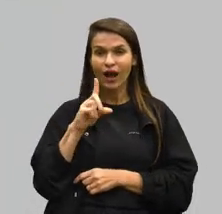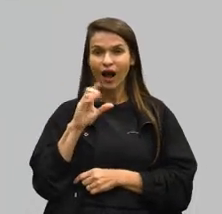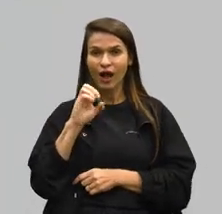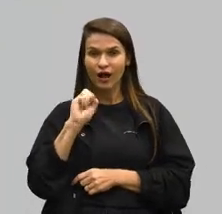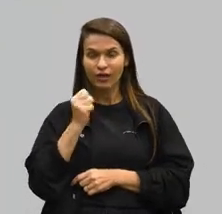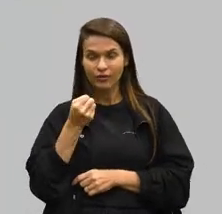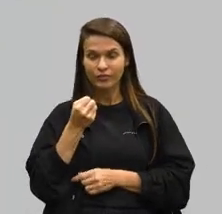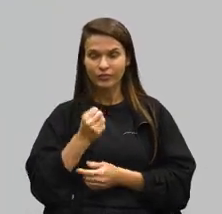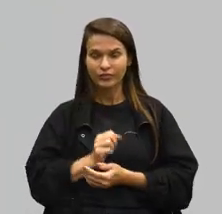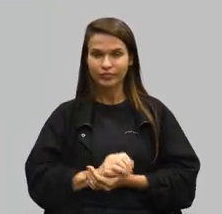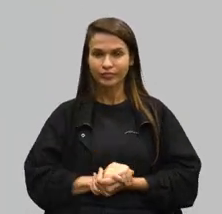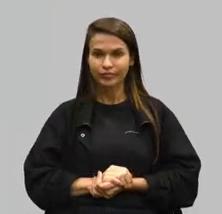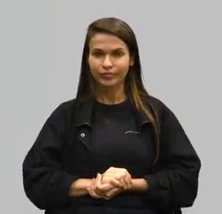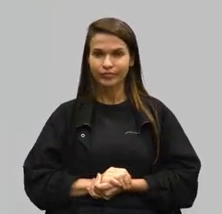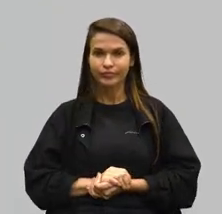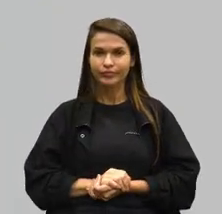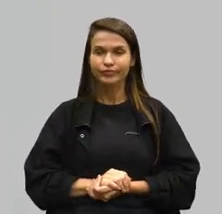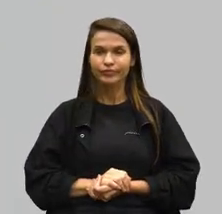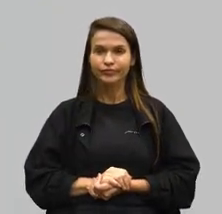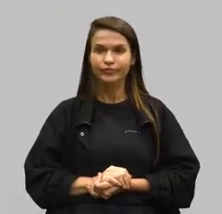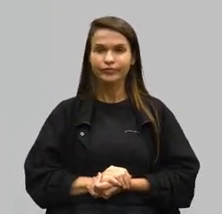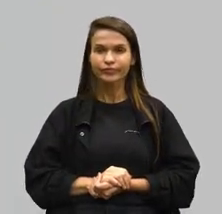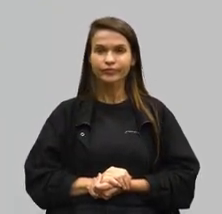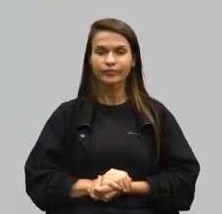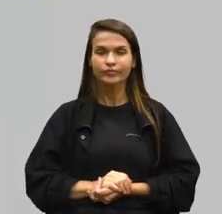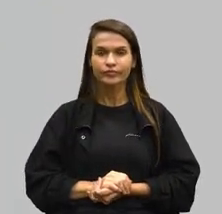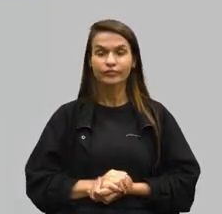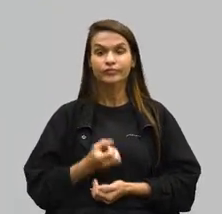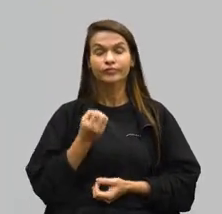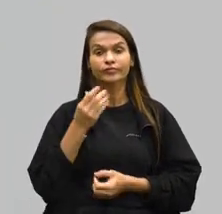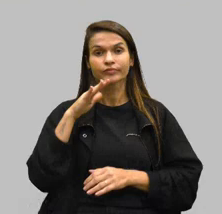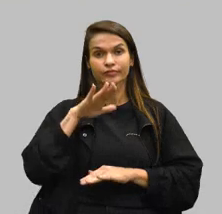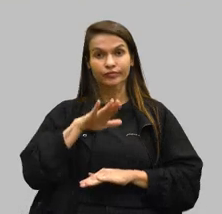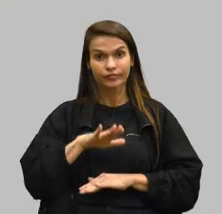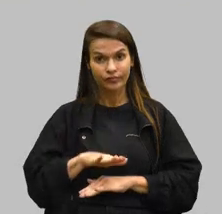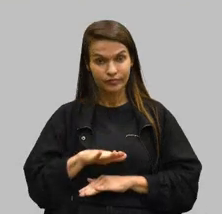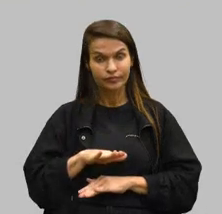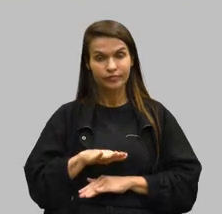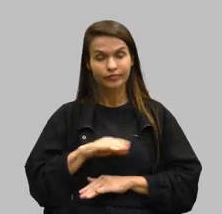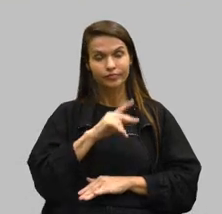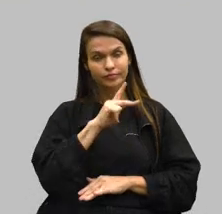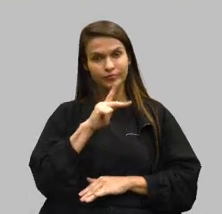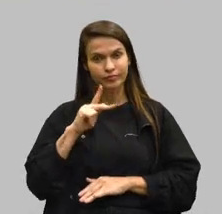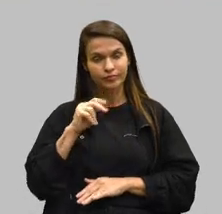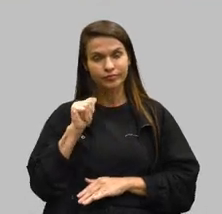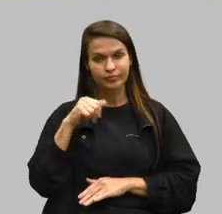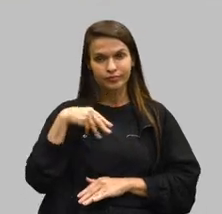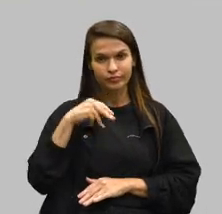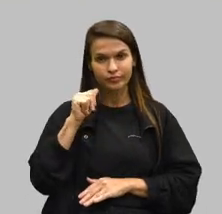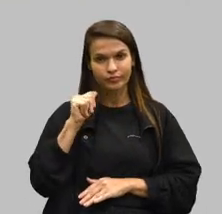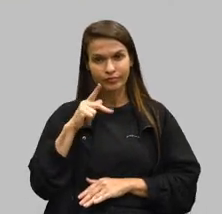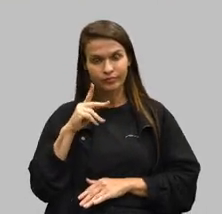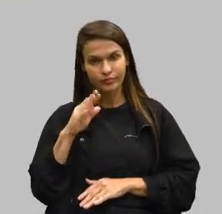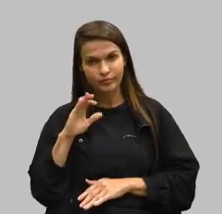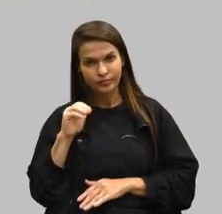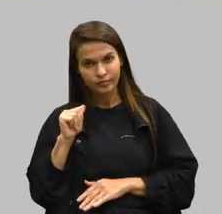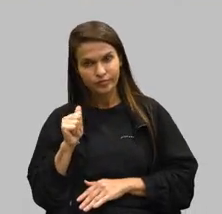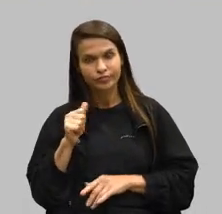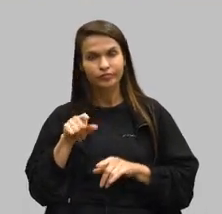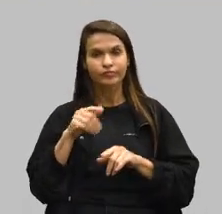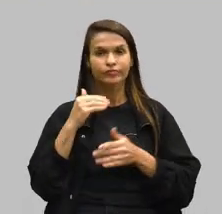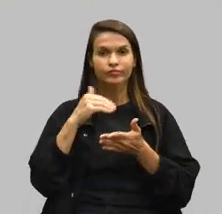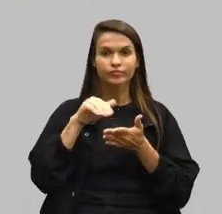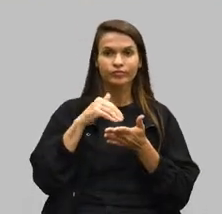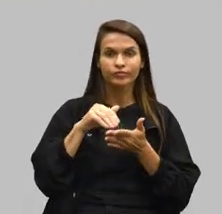Henrique eu ten que passar bom Boa tarde Presidente Ana Paula secretária al Portela